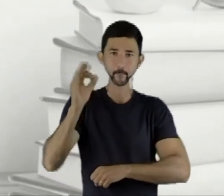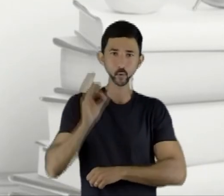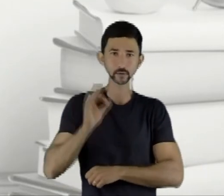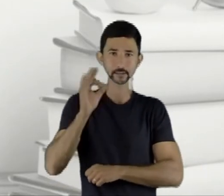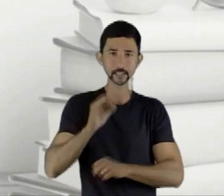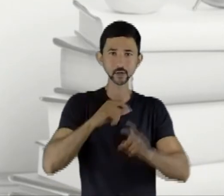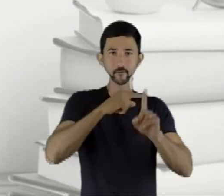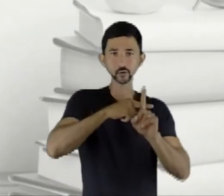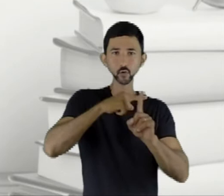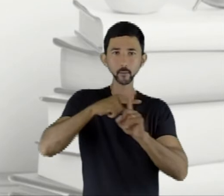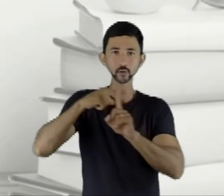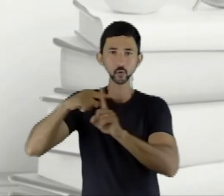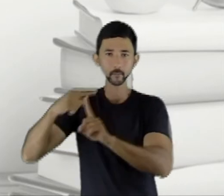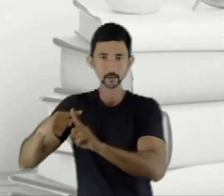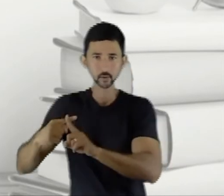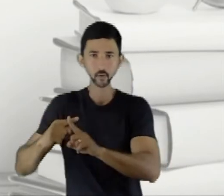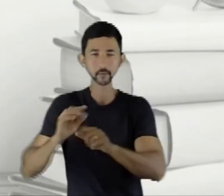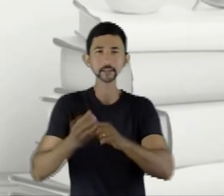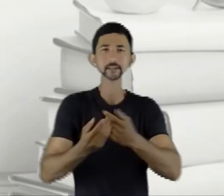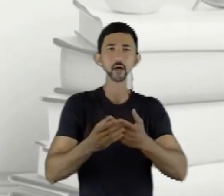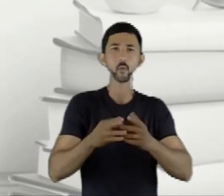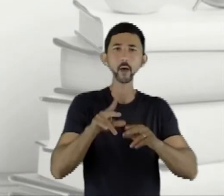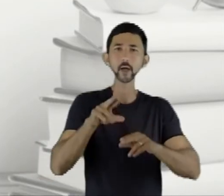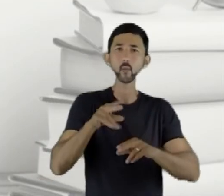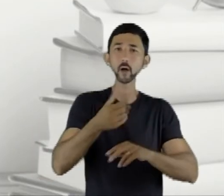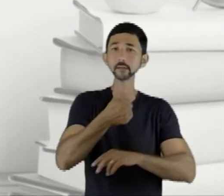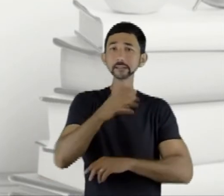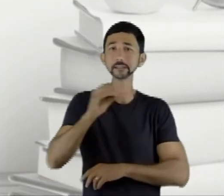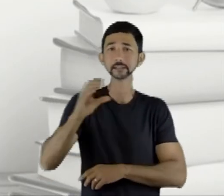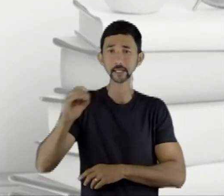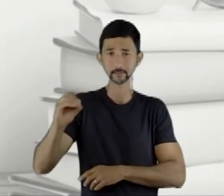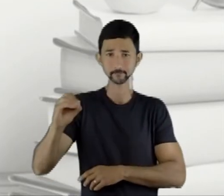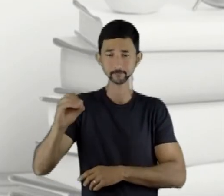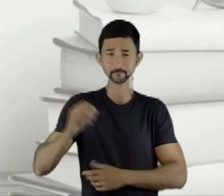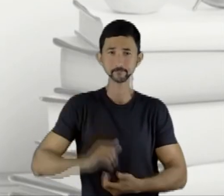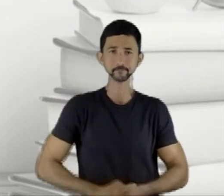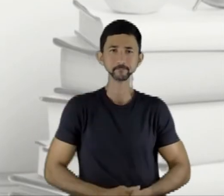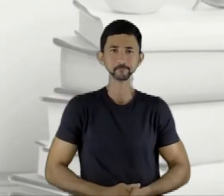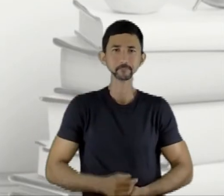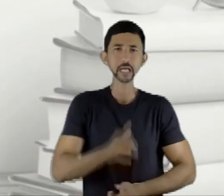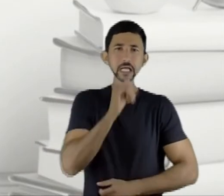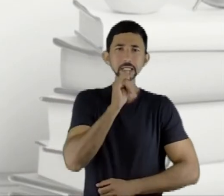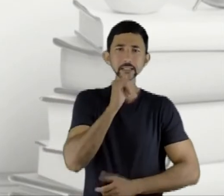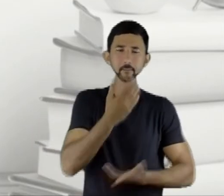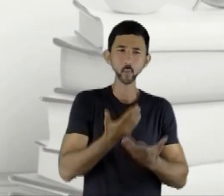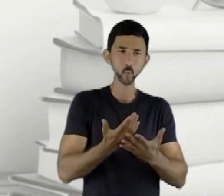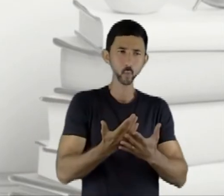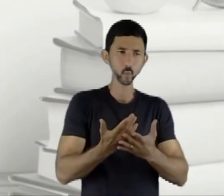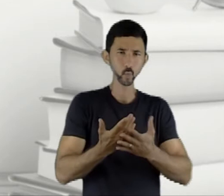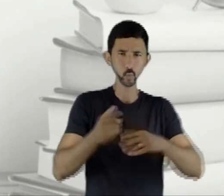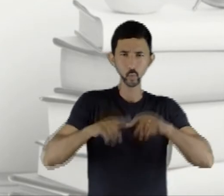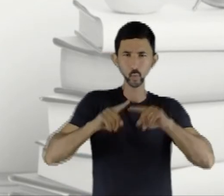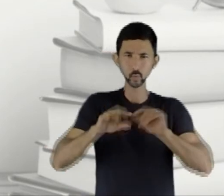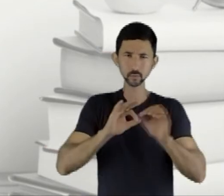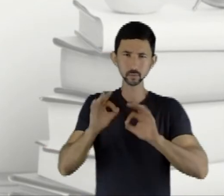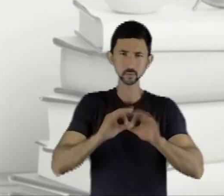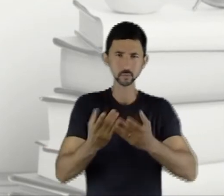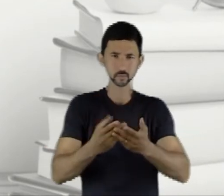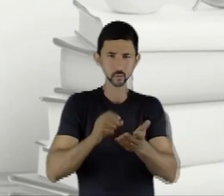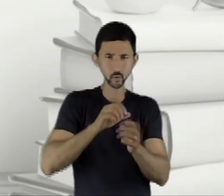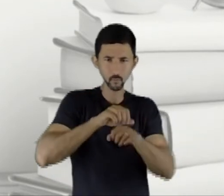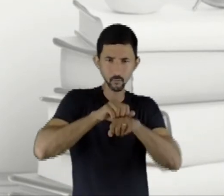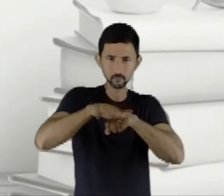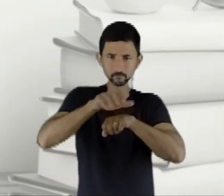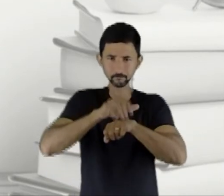das porcentagens de cada item deve ser 100%. Por exemplo, se a receita total apurada por essa